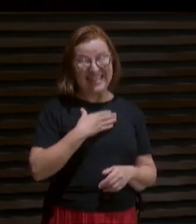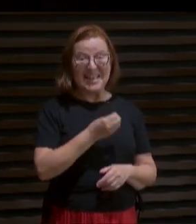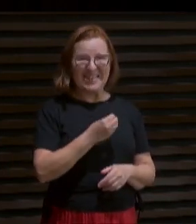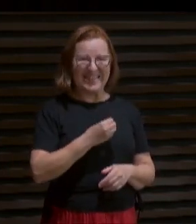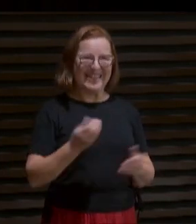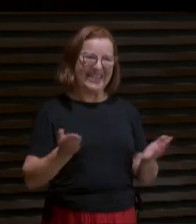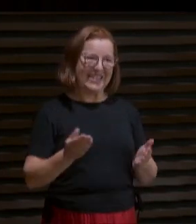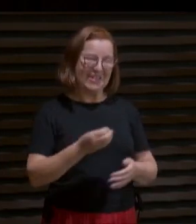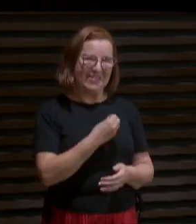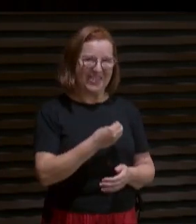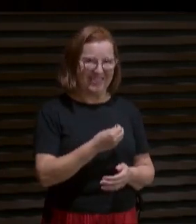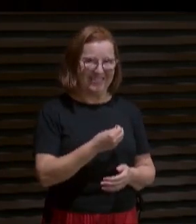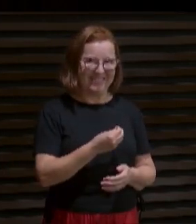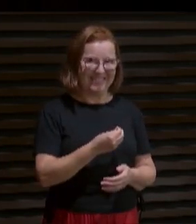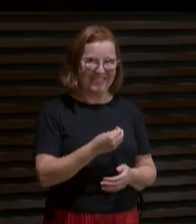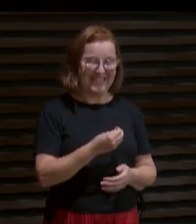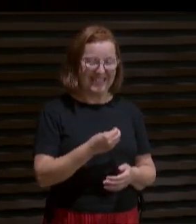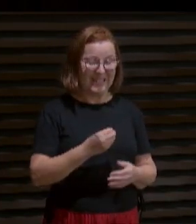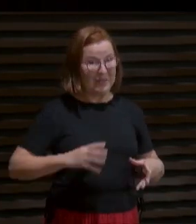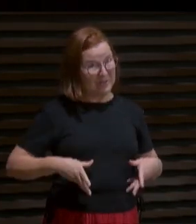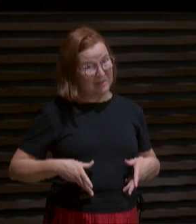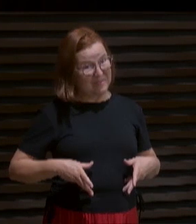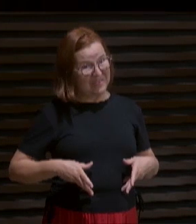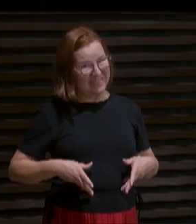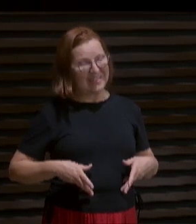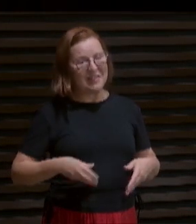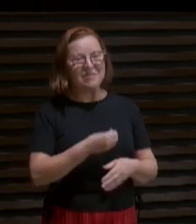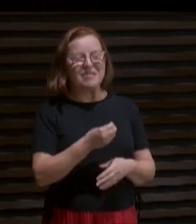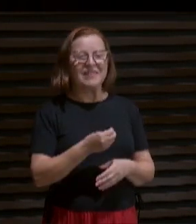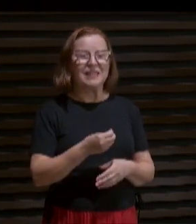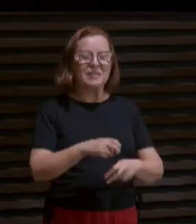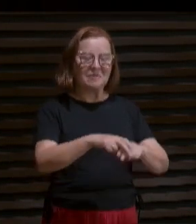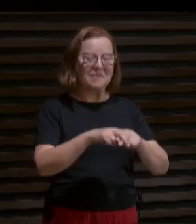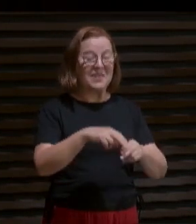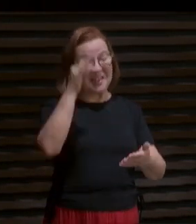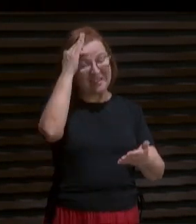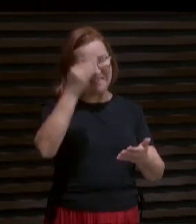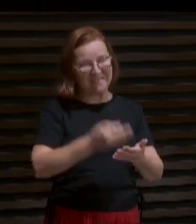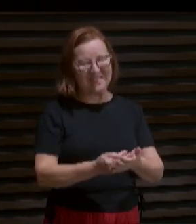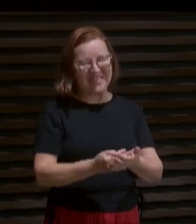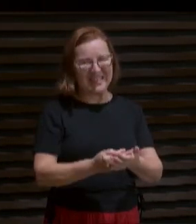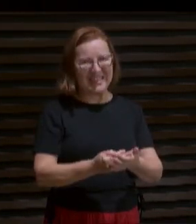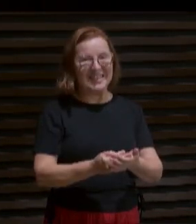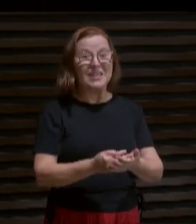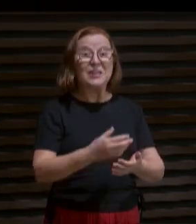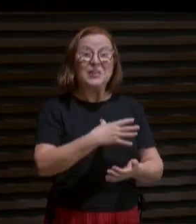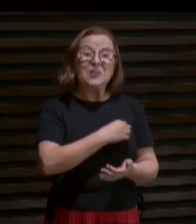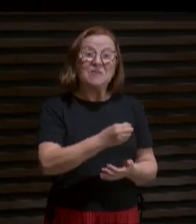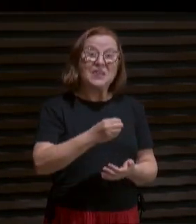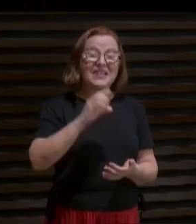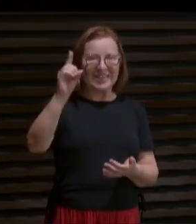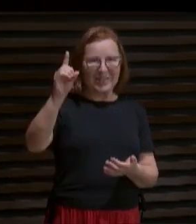que agora eu vivo, na carne e no corpo, vivo-a pela fé do Filho de Deus,